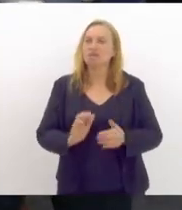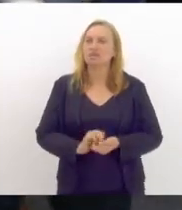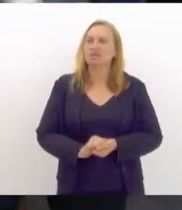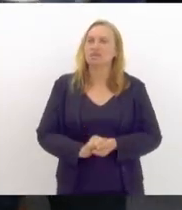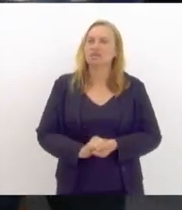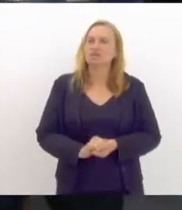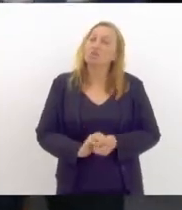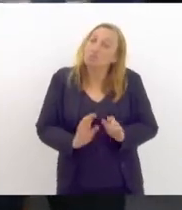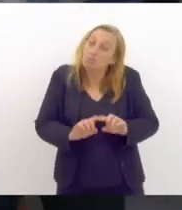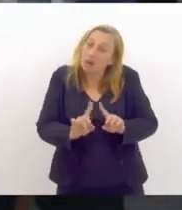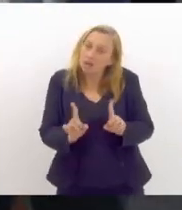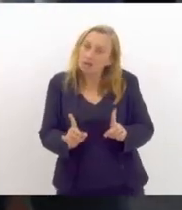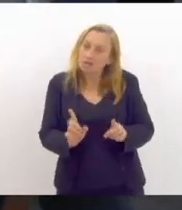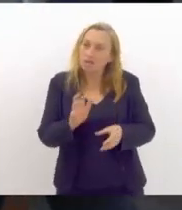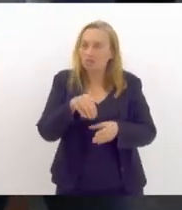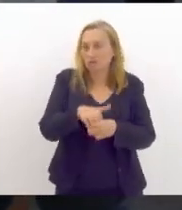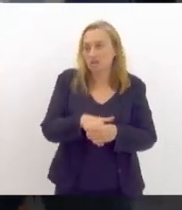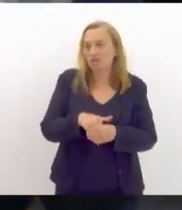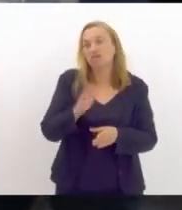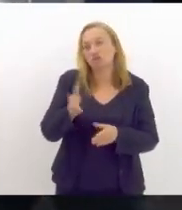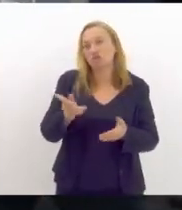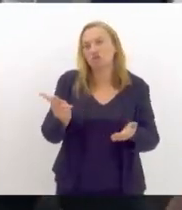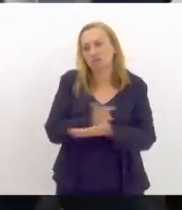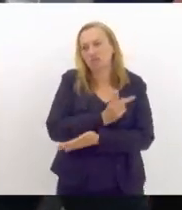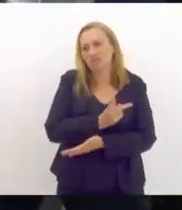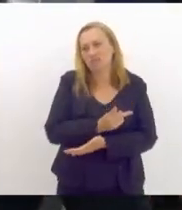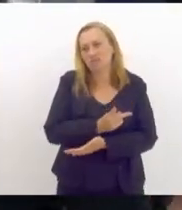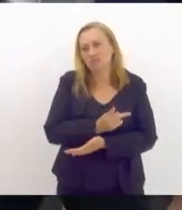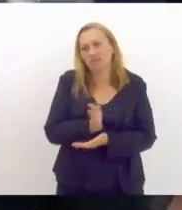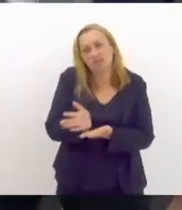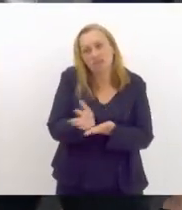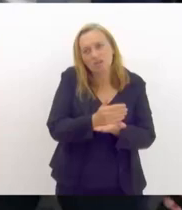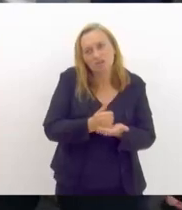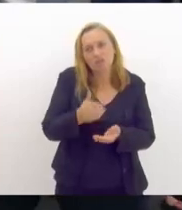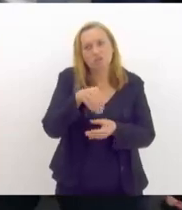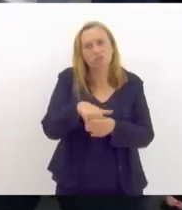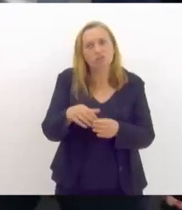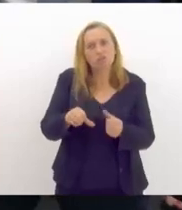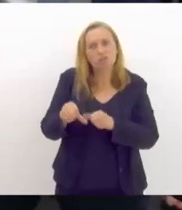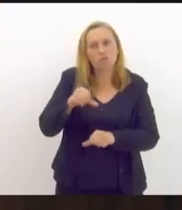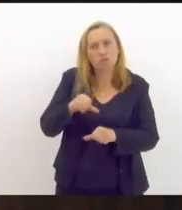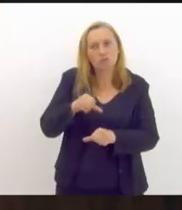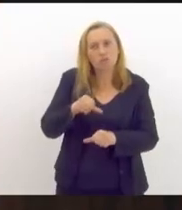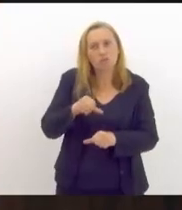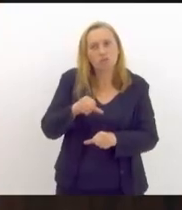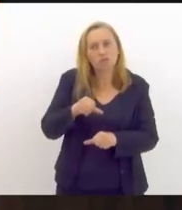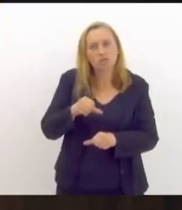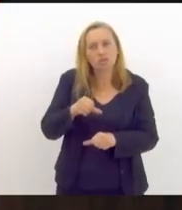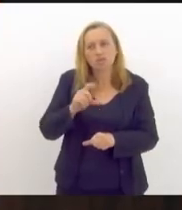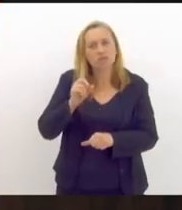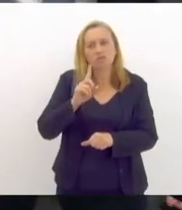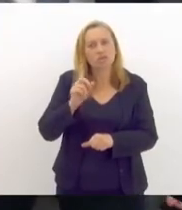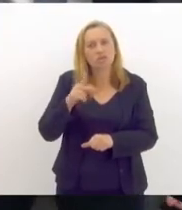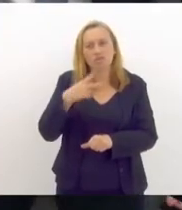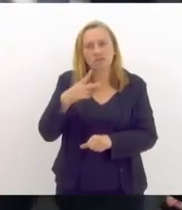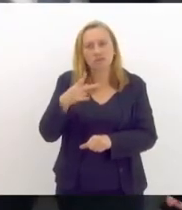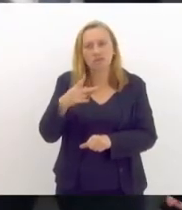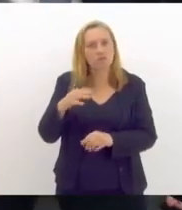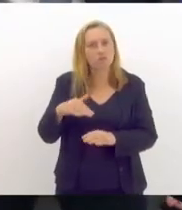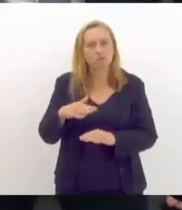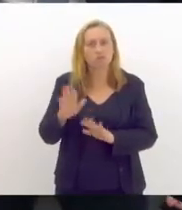mas a votação já tinha acontecido vossa excelência estava olhando os pelo contrários não tinha eu não tinha cantado